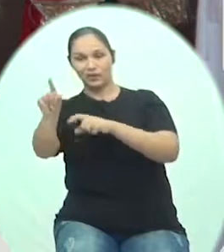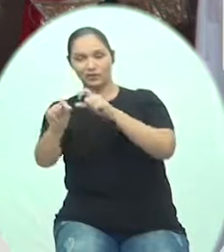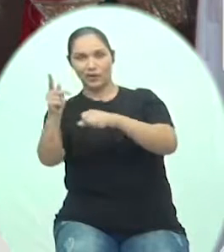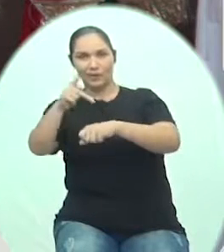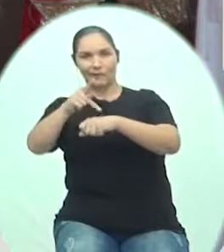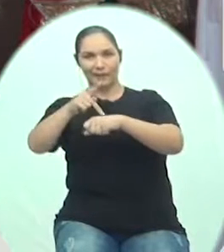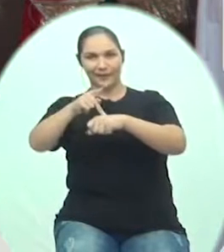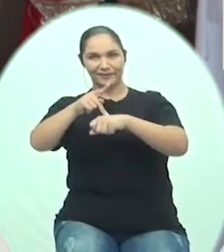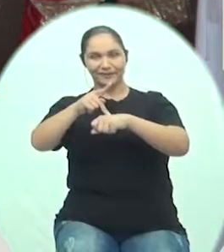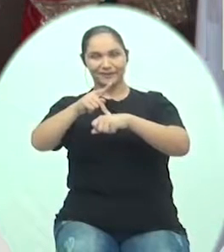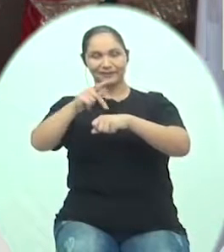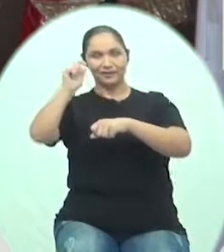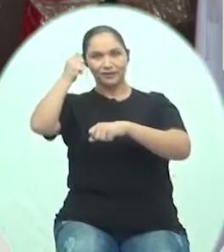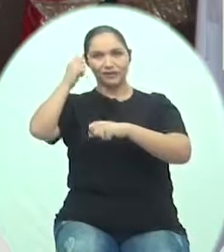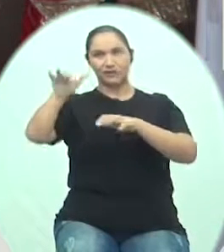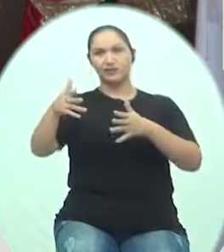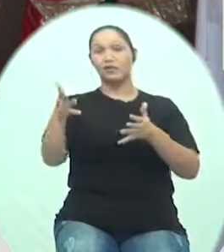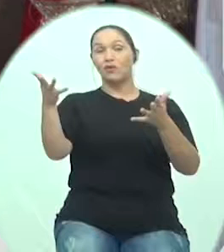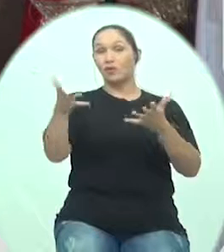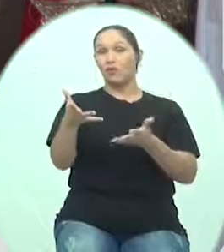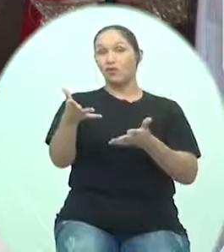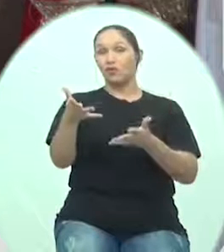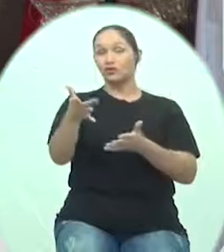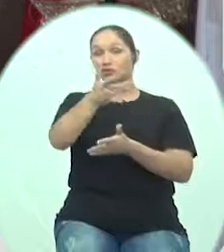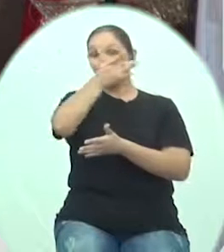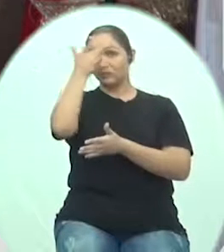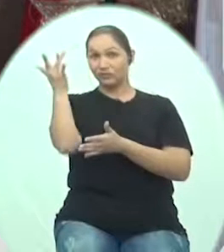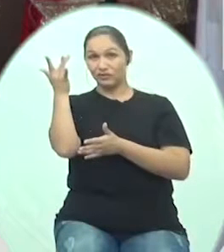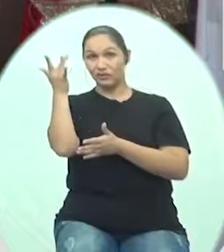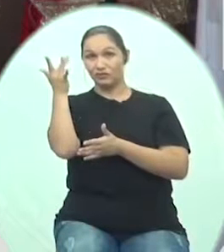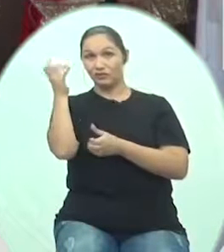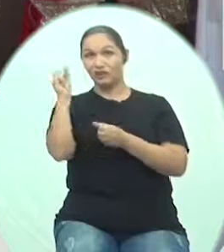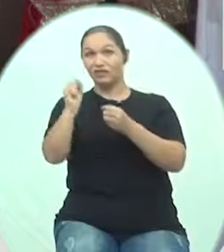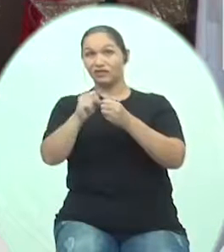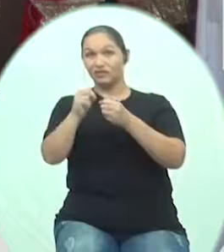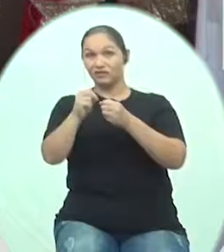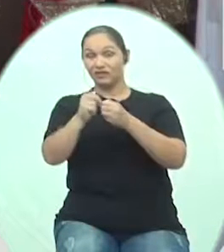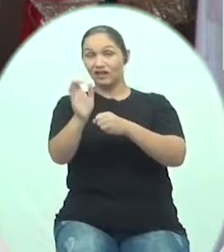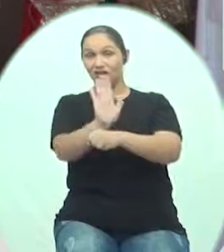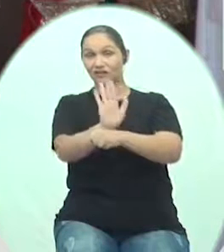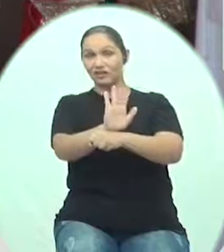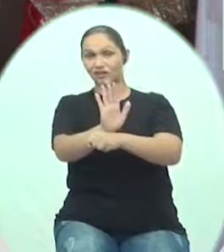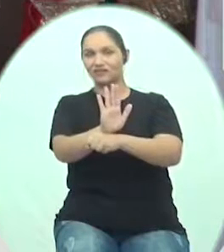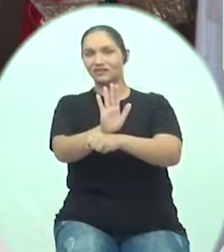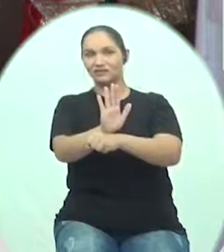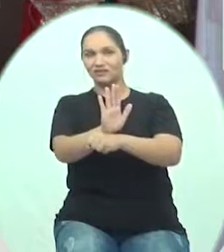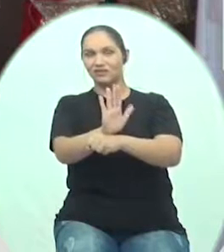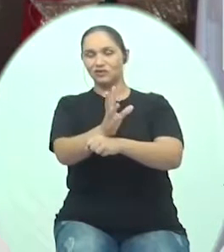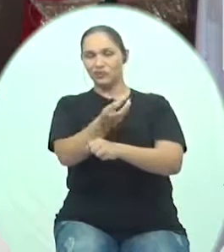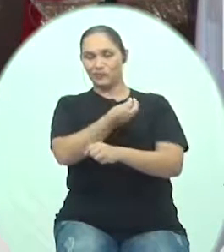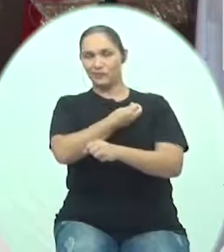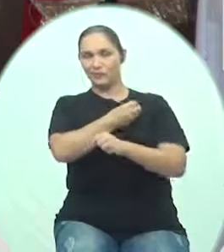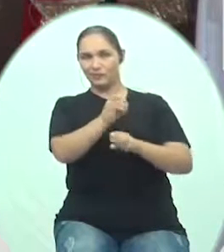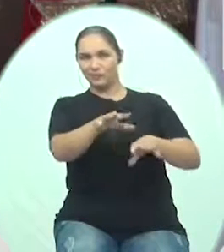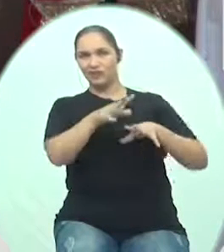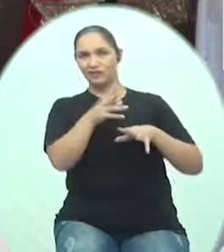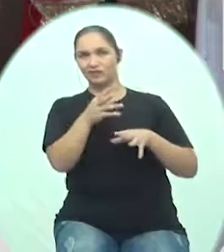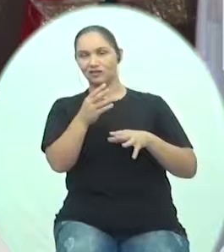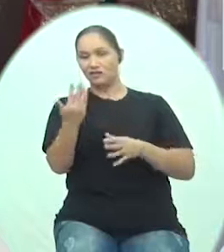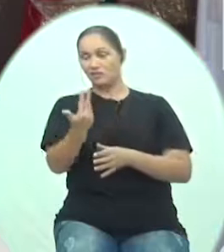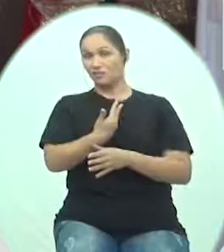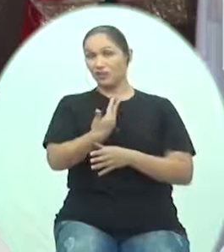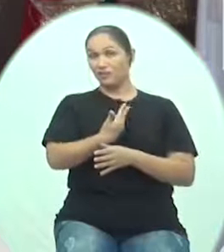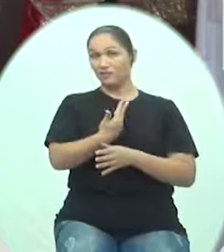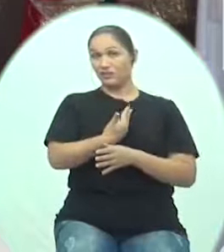hanan O Leandro debona Dias que na verdade são amigos que se conheceram meio que pelo pela arte pelo amor